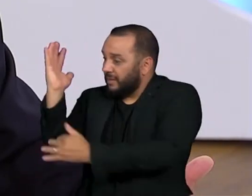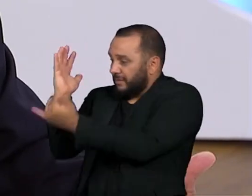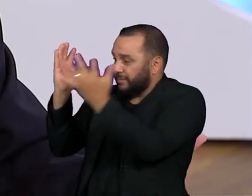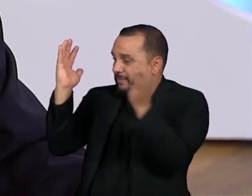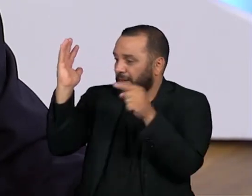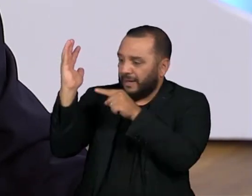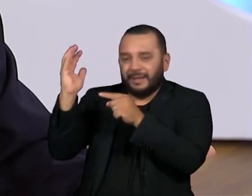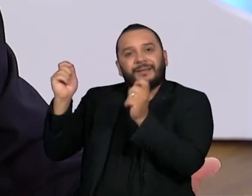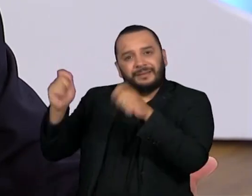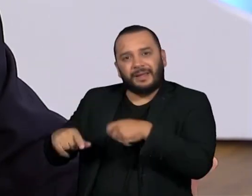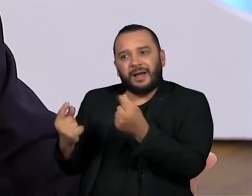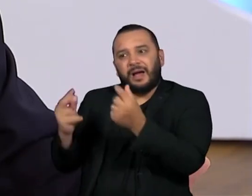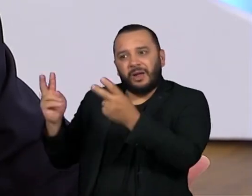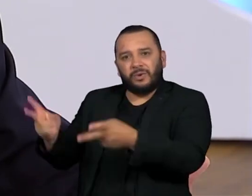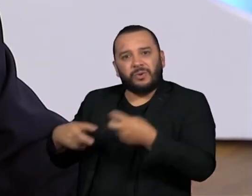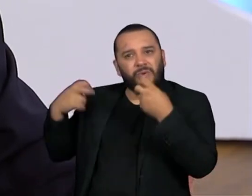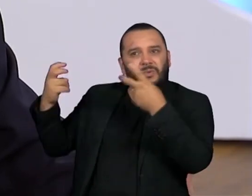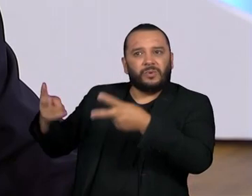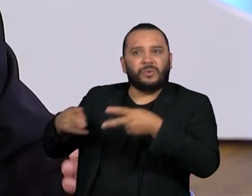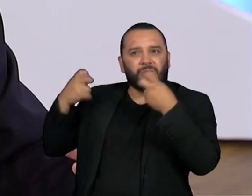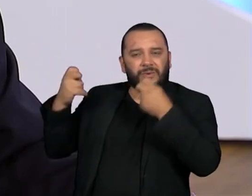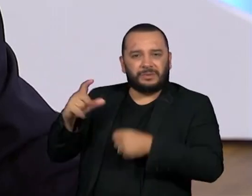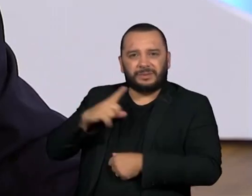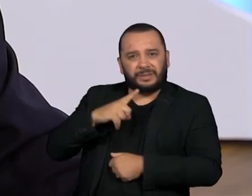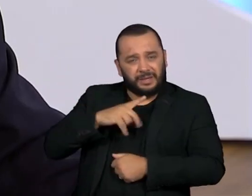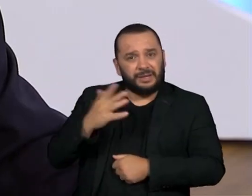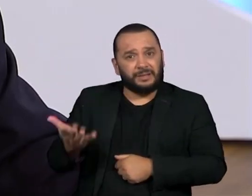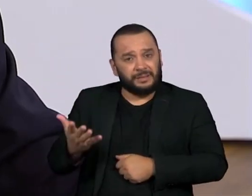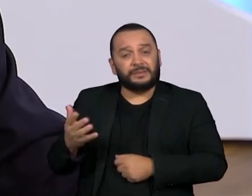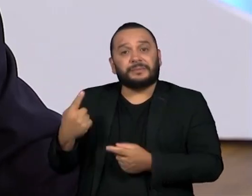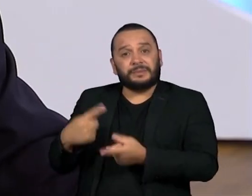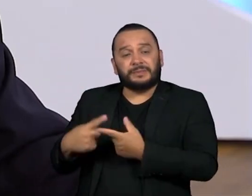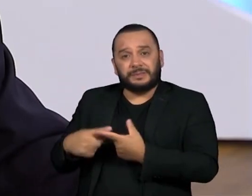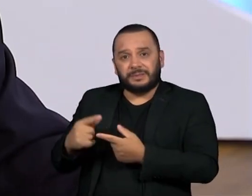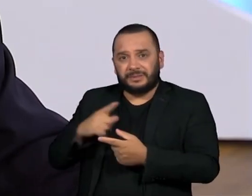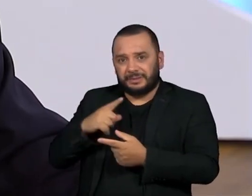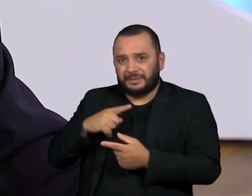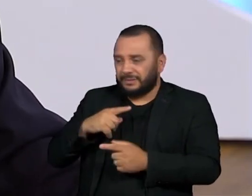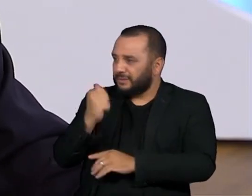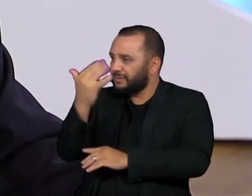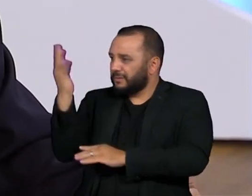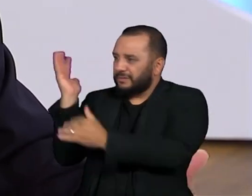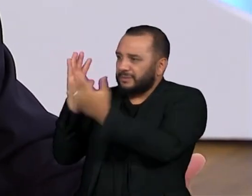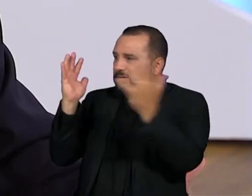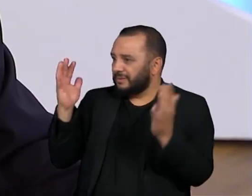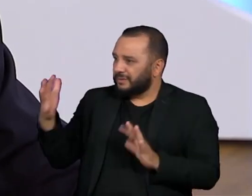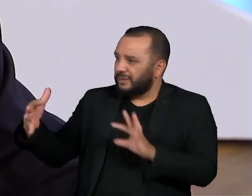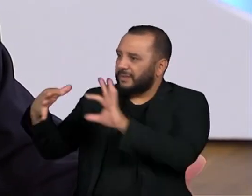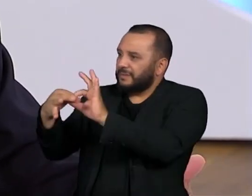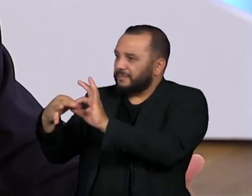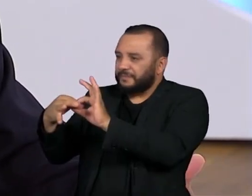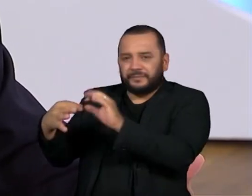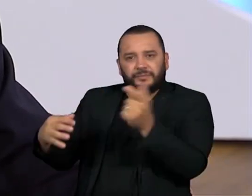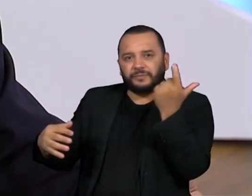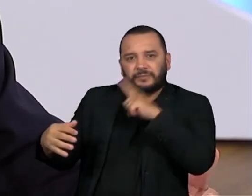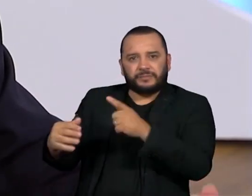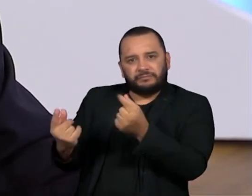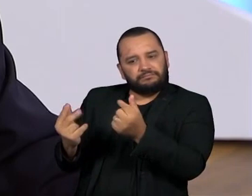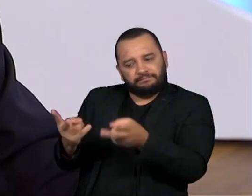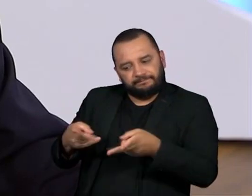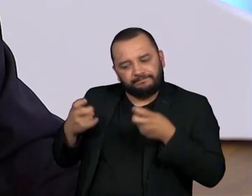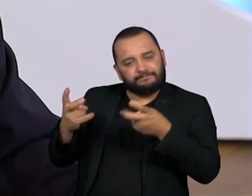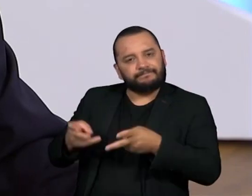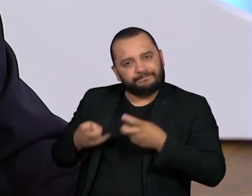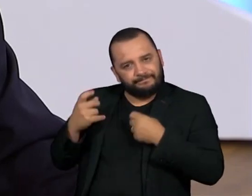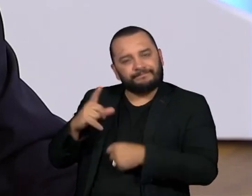natureza passa a ser uma relação que tem valor na relação com a natureza, quando você preserva a natureza, você tem